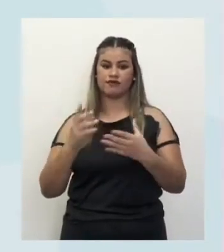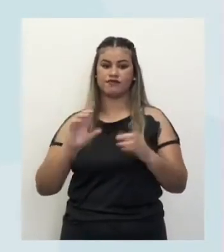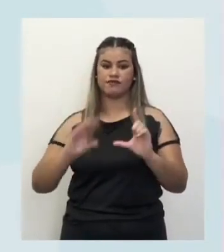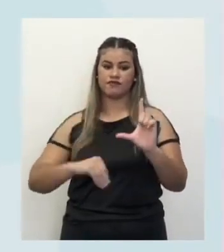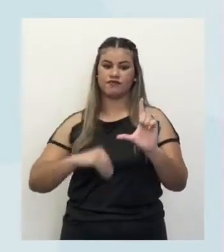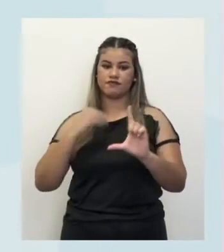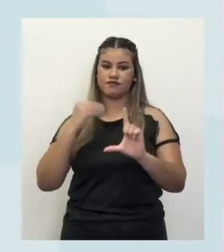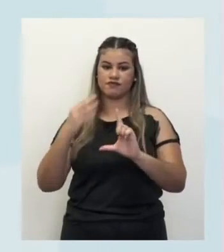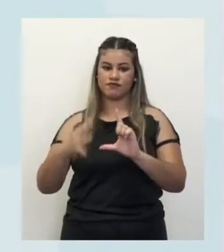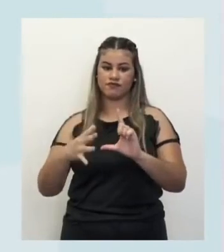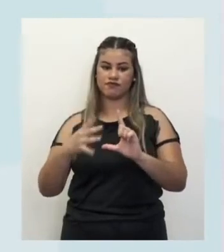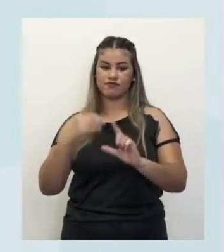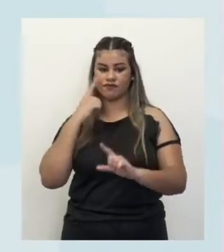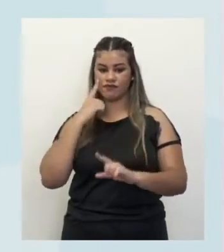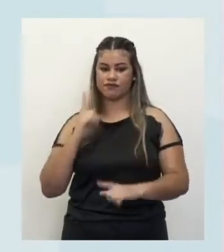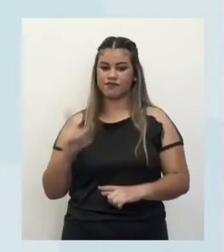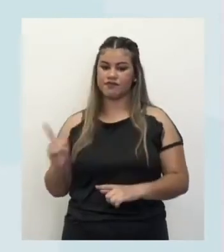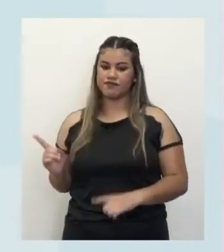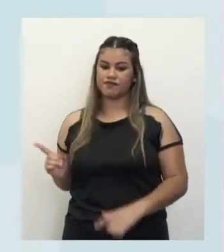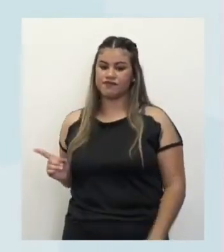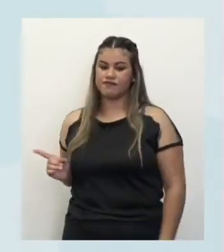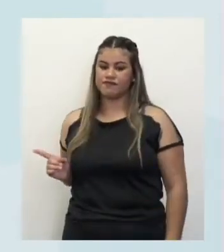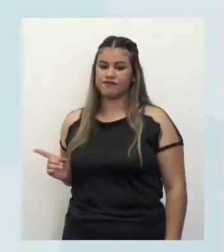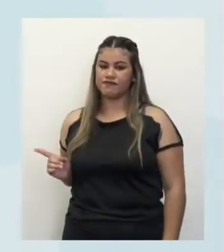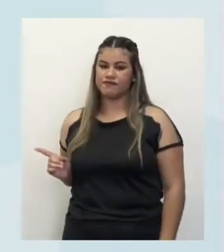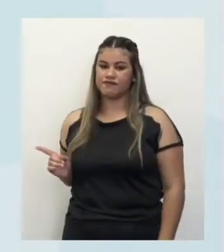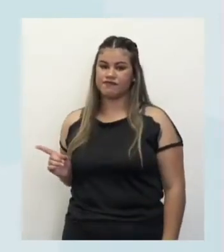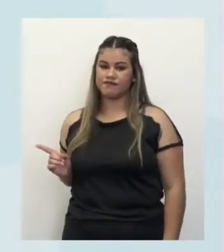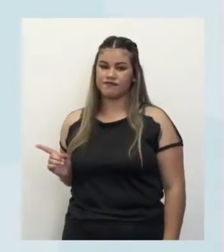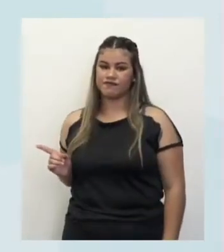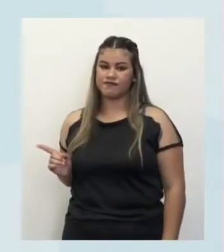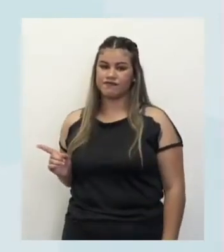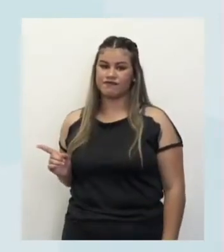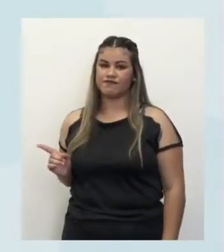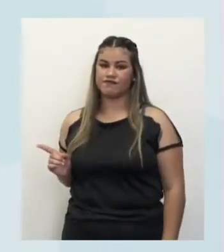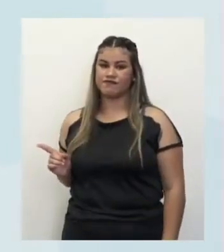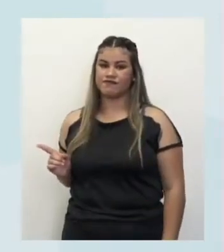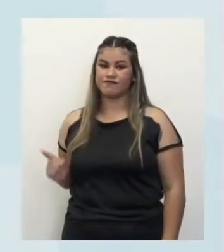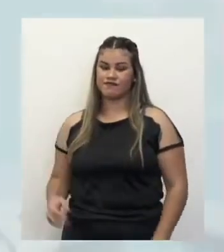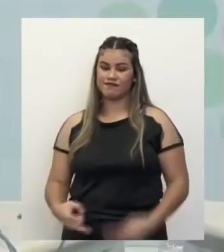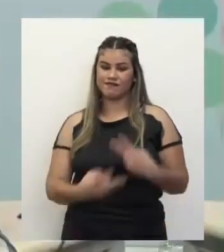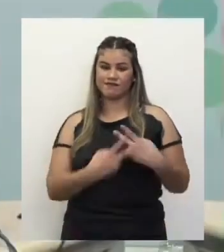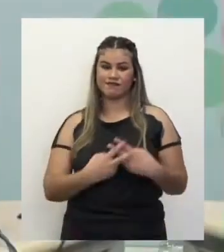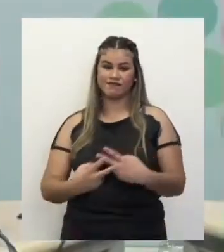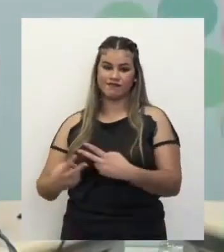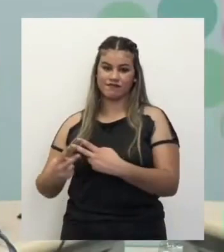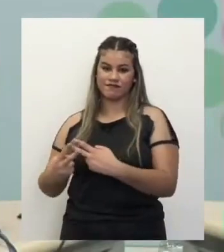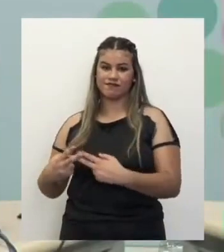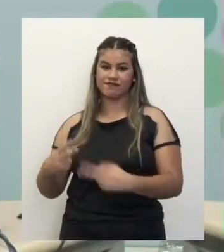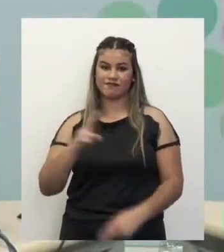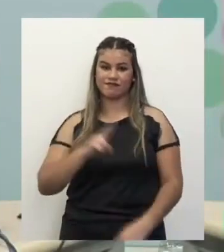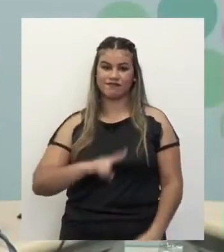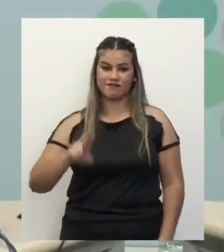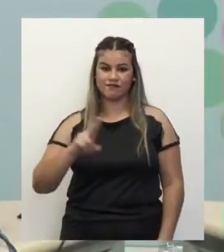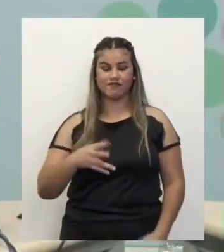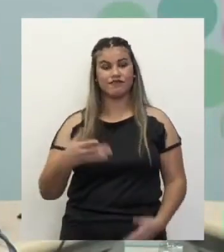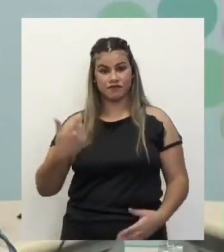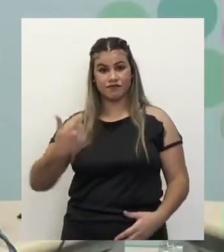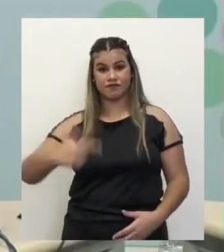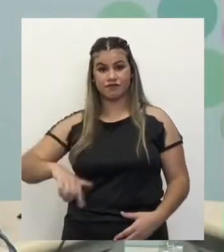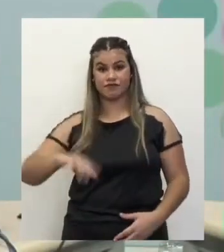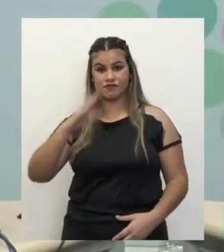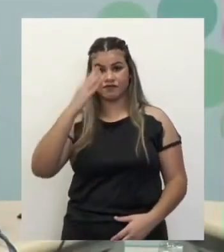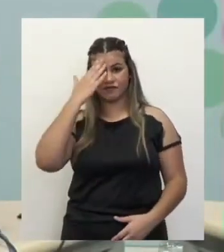redes sociais com a hashtag GEL no CMSP e eu no CMSP. E fica para vocês um Saiba Mais aí da